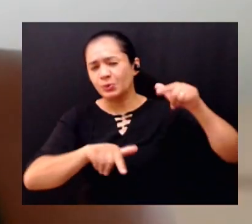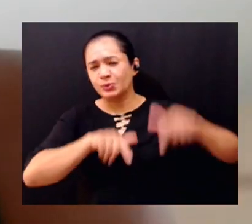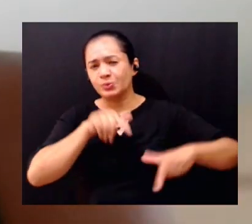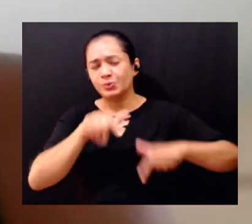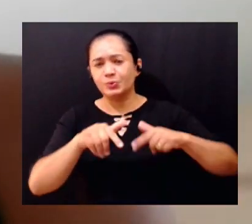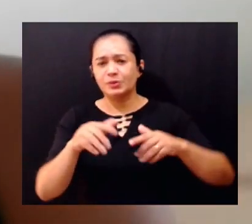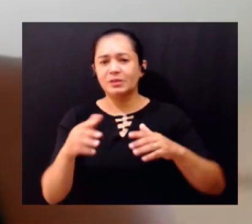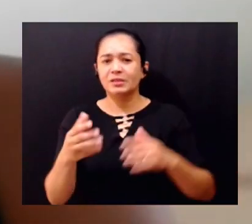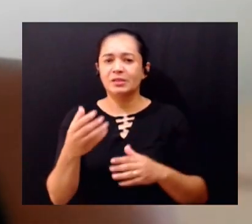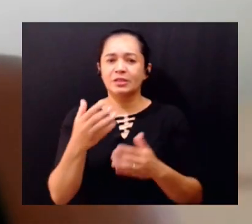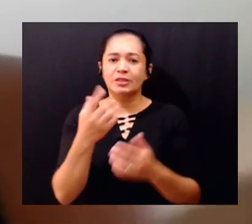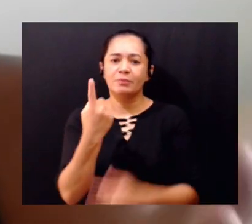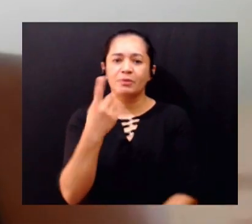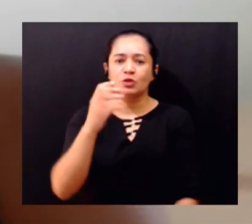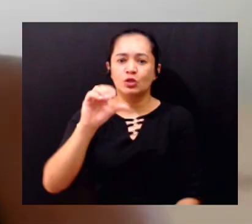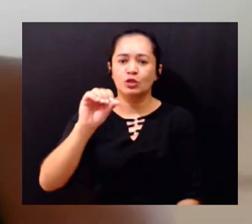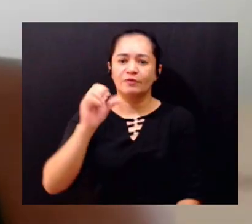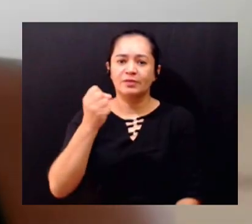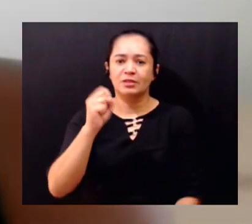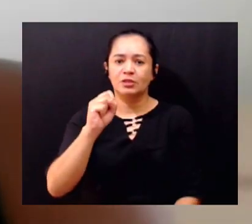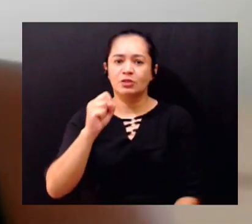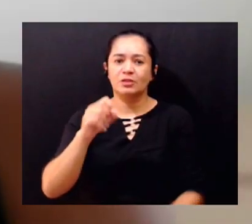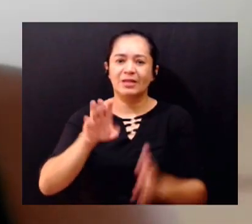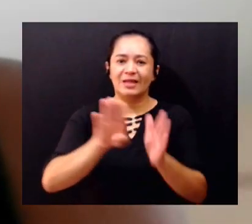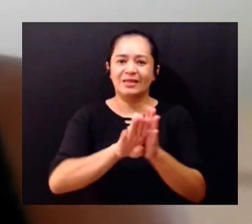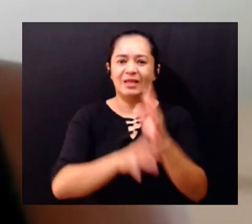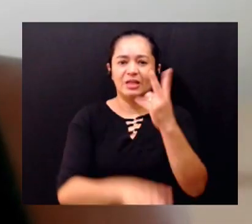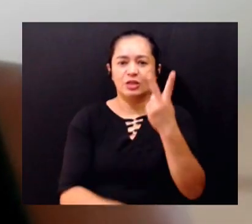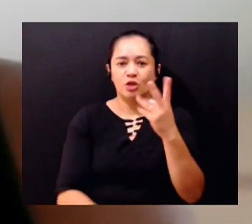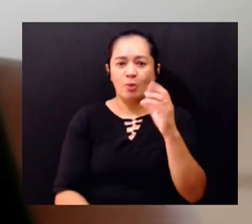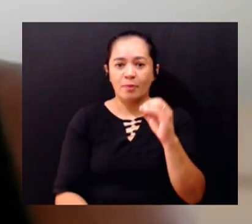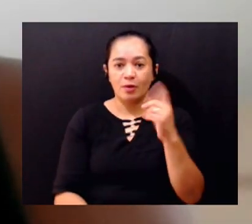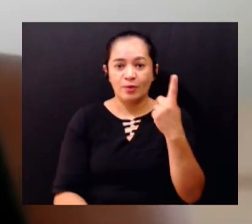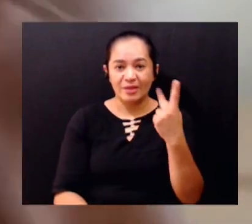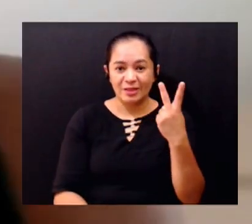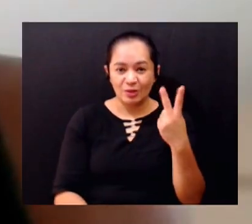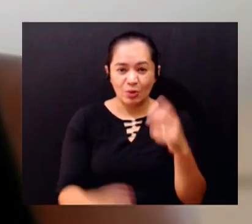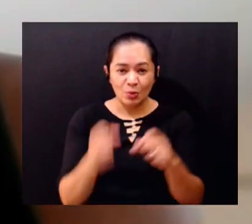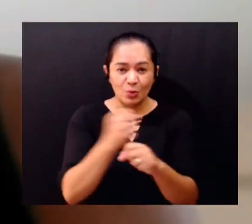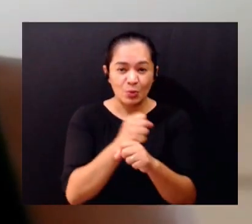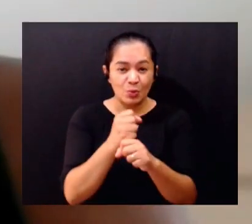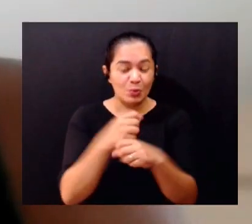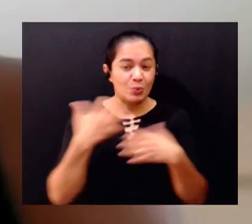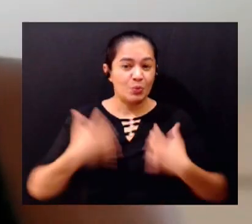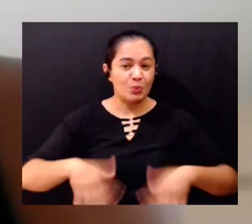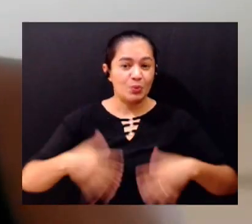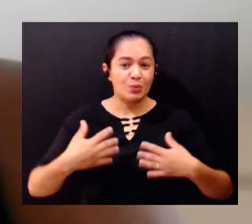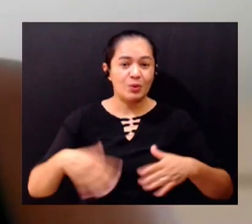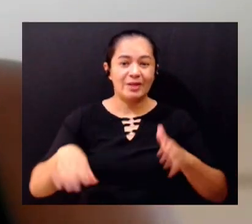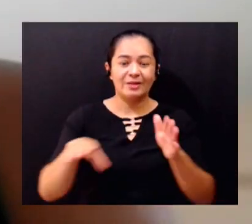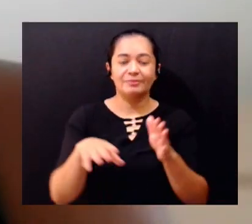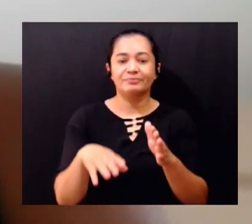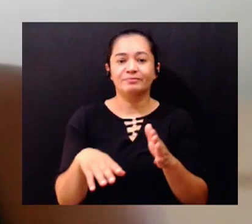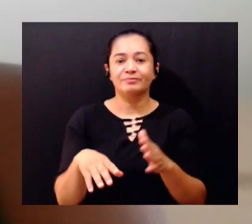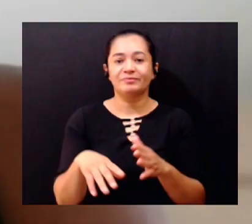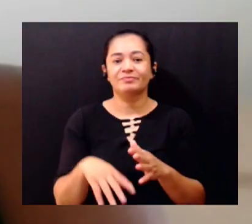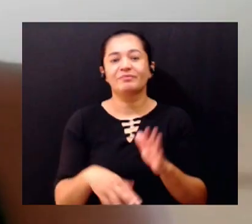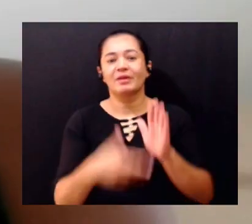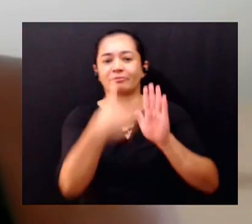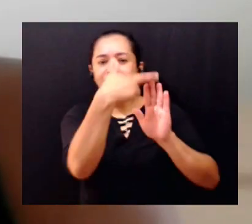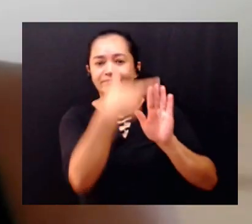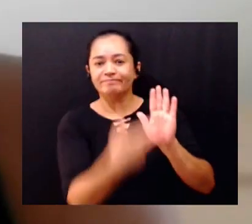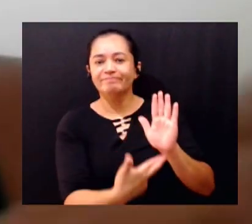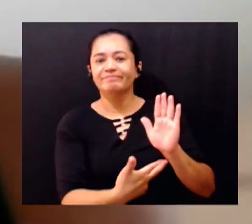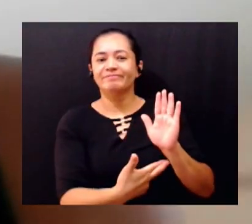até, acho que 2012, 2016, na redação do